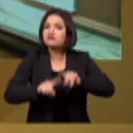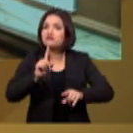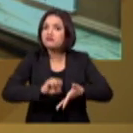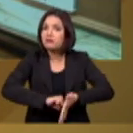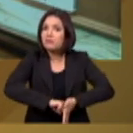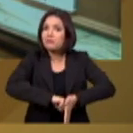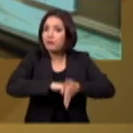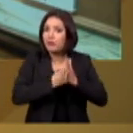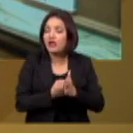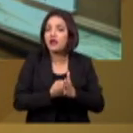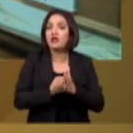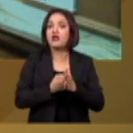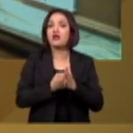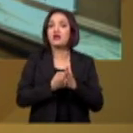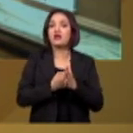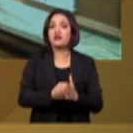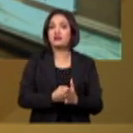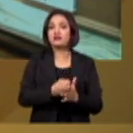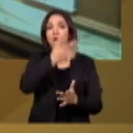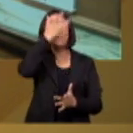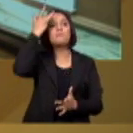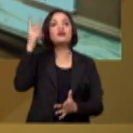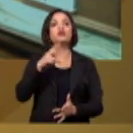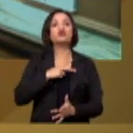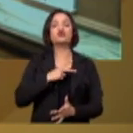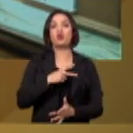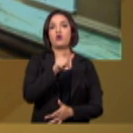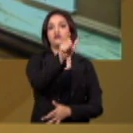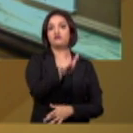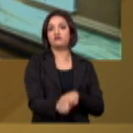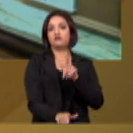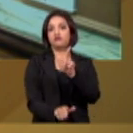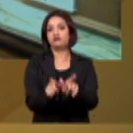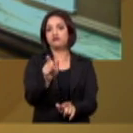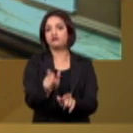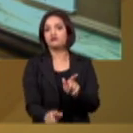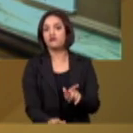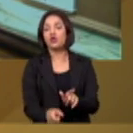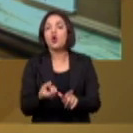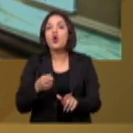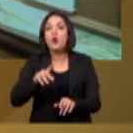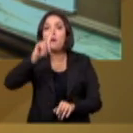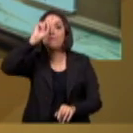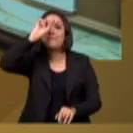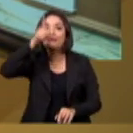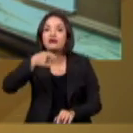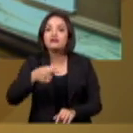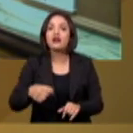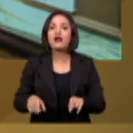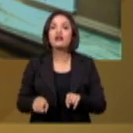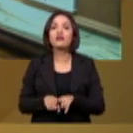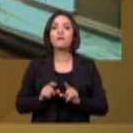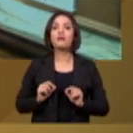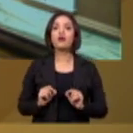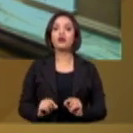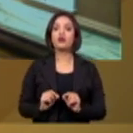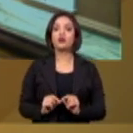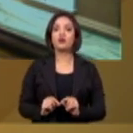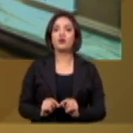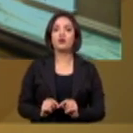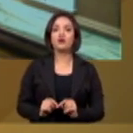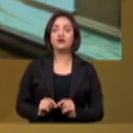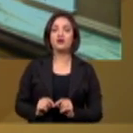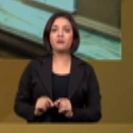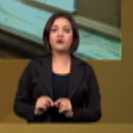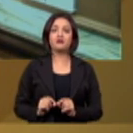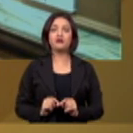indisponibilidade de bens a particular wallpaper minar a desconsideração de personalidade